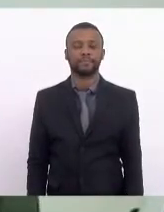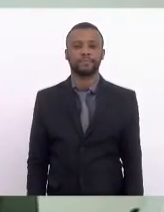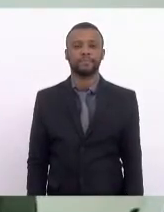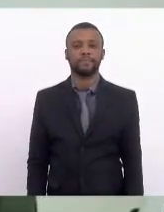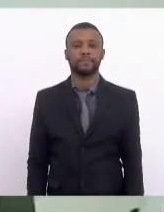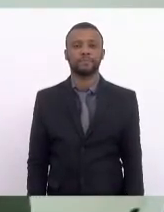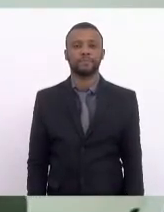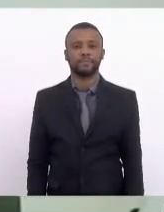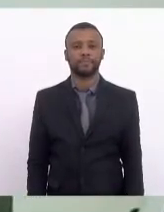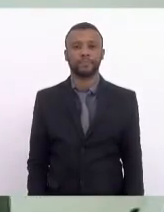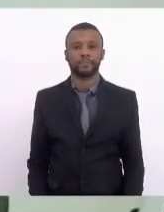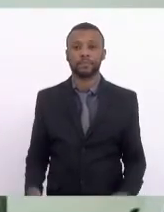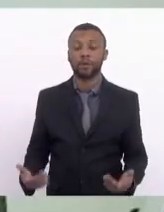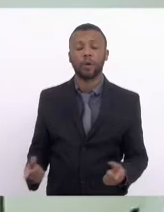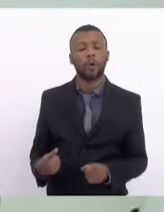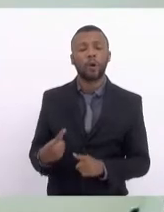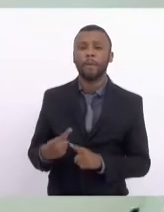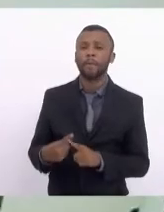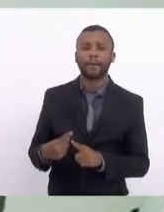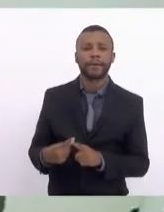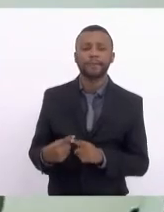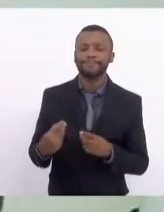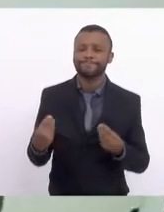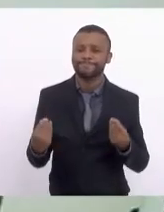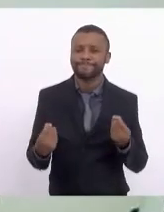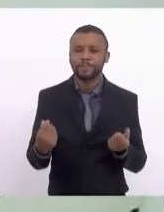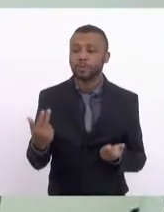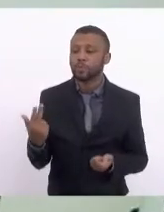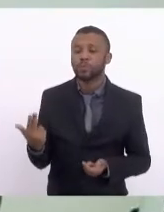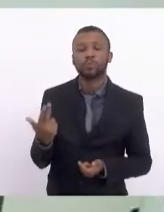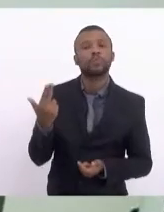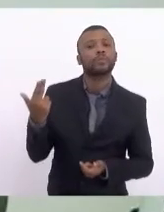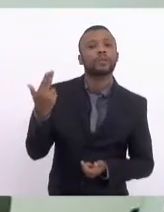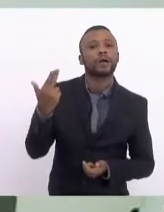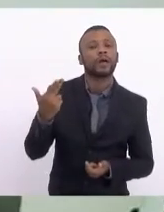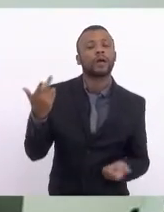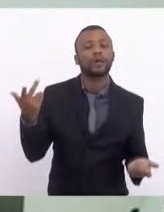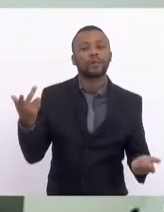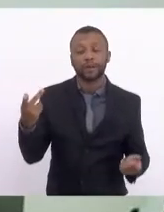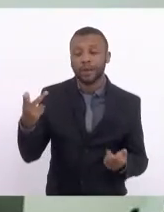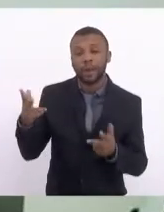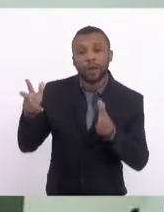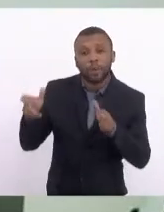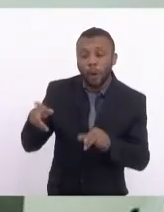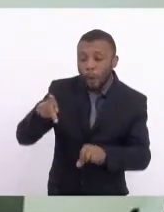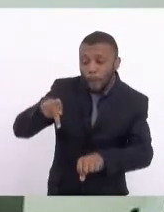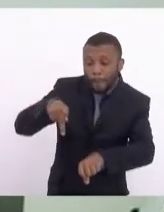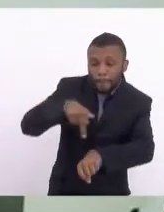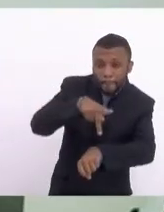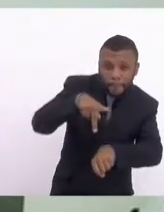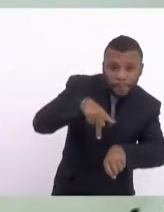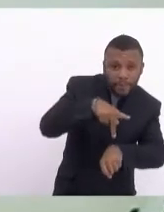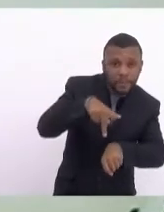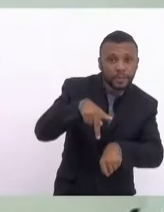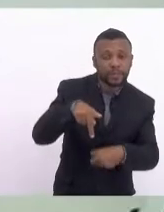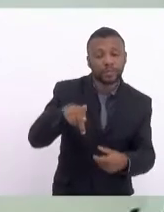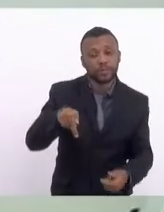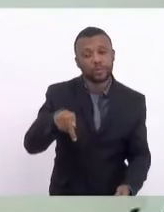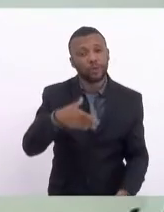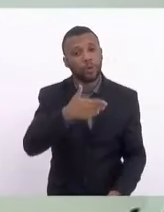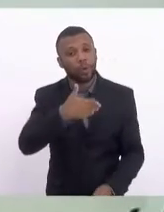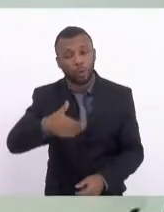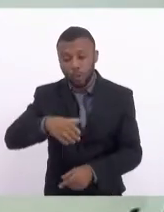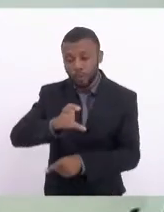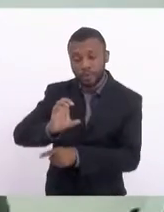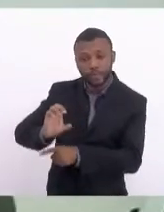não há como um país, um Estado, um município crescer as